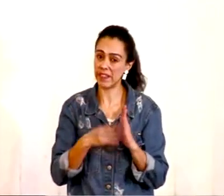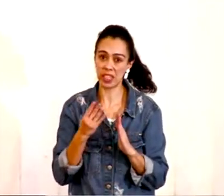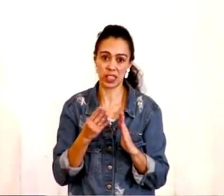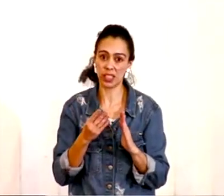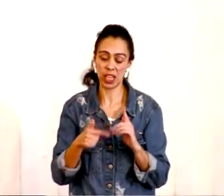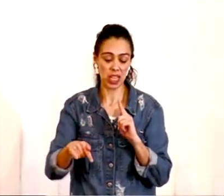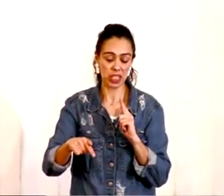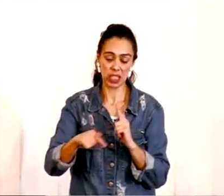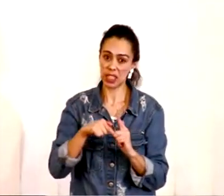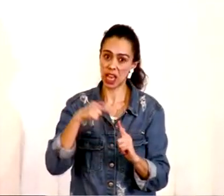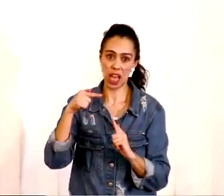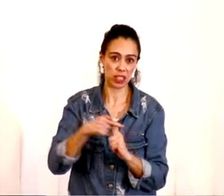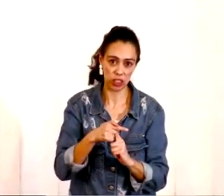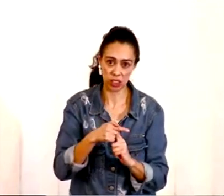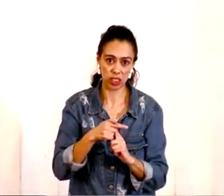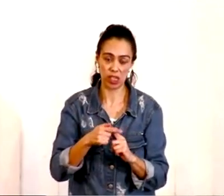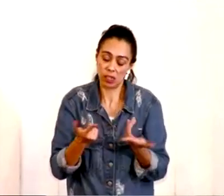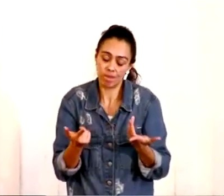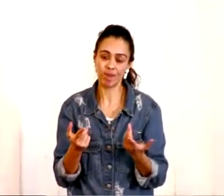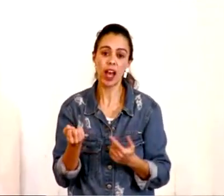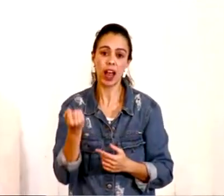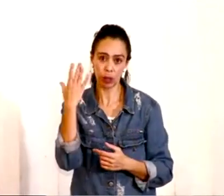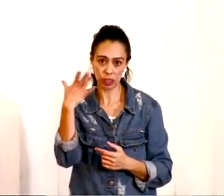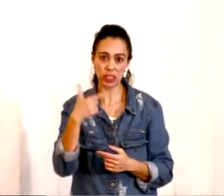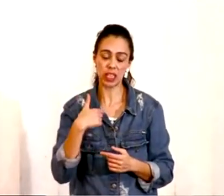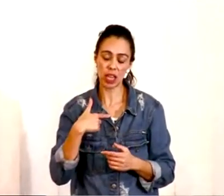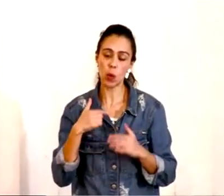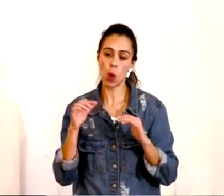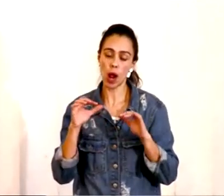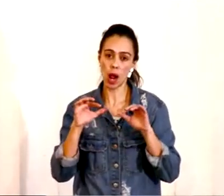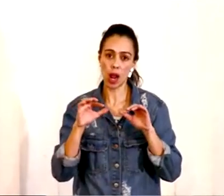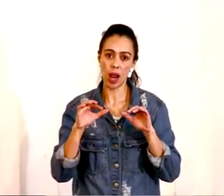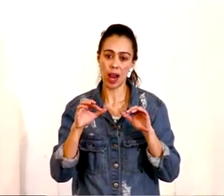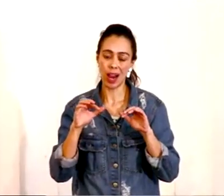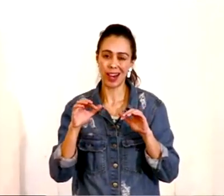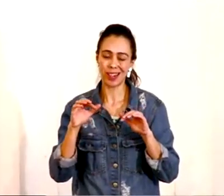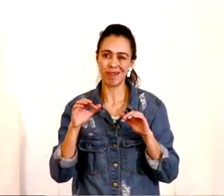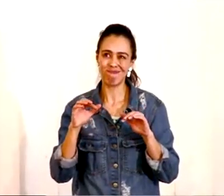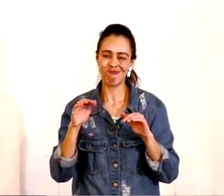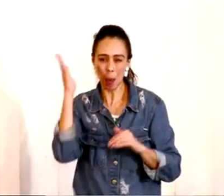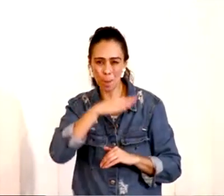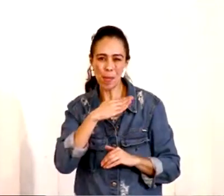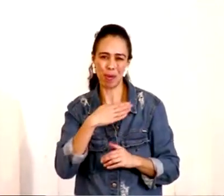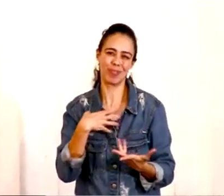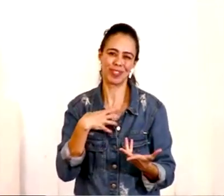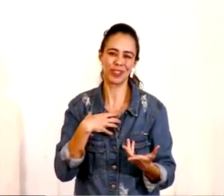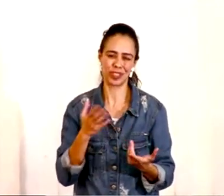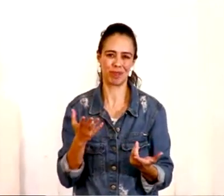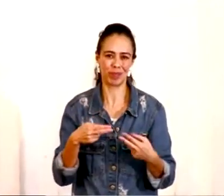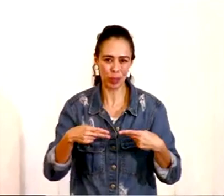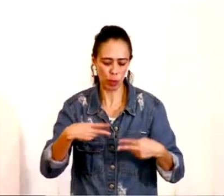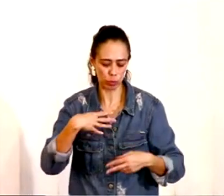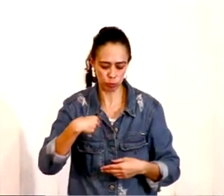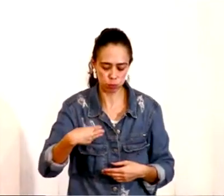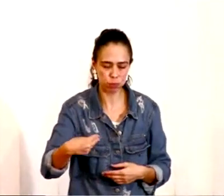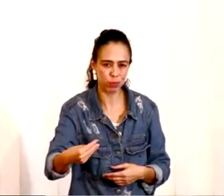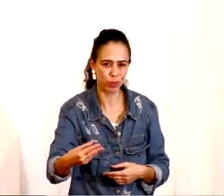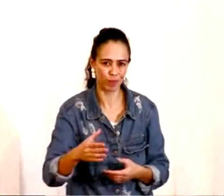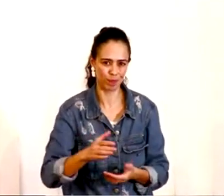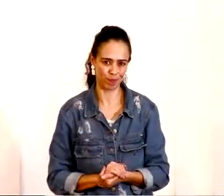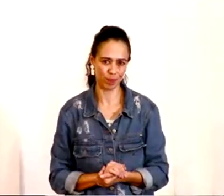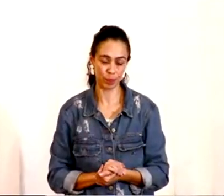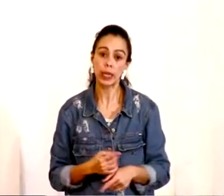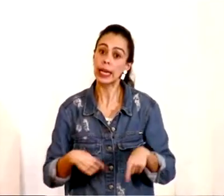17 a 24 nos conta então sobre essa genealogia de Caim, aqueles que são considerados da